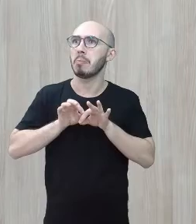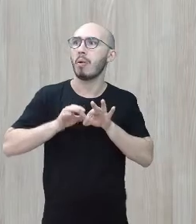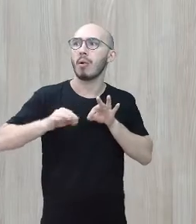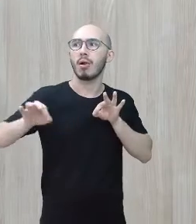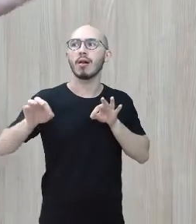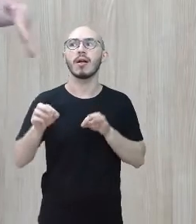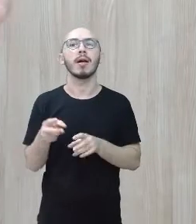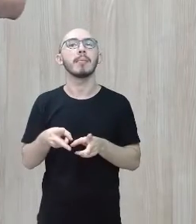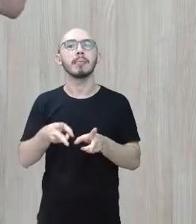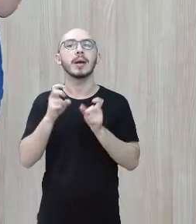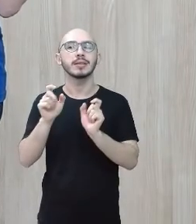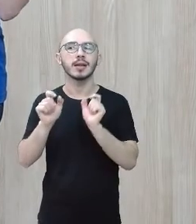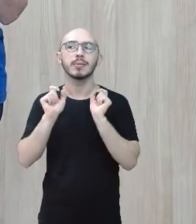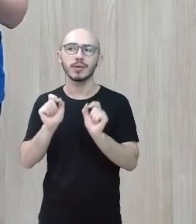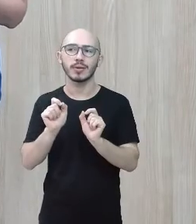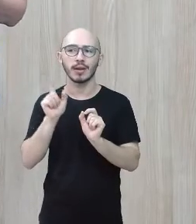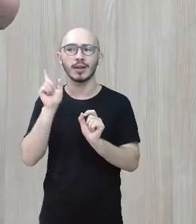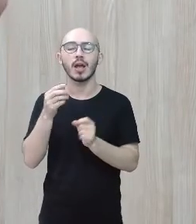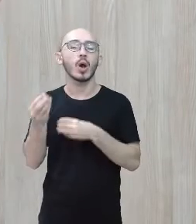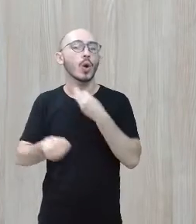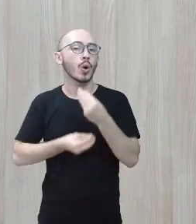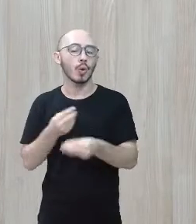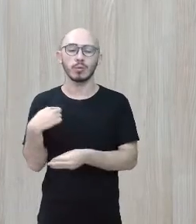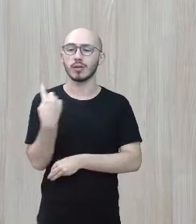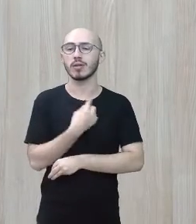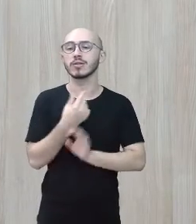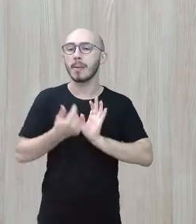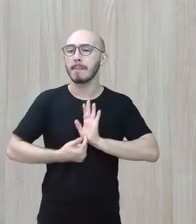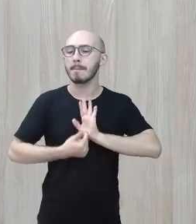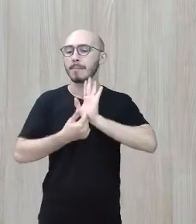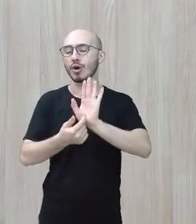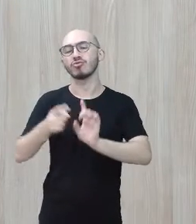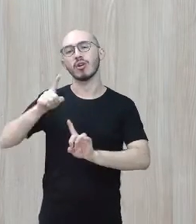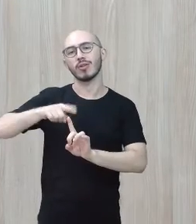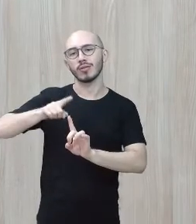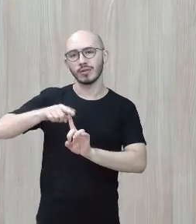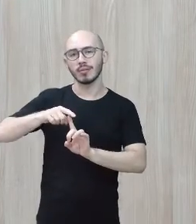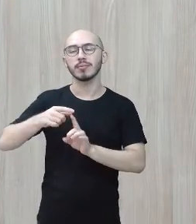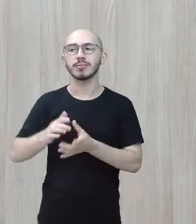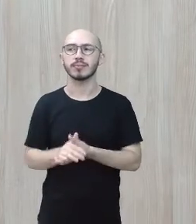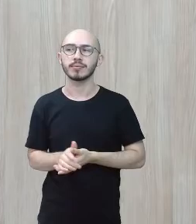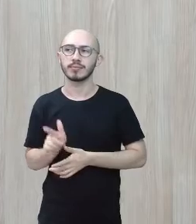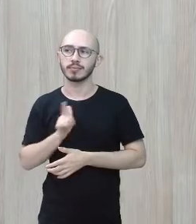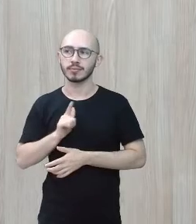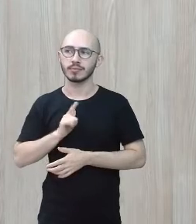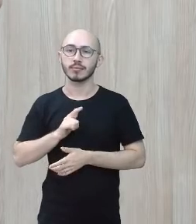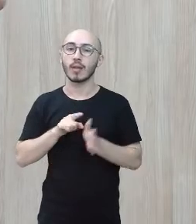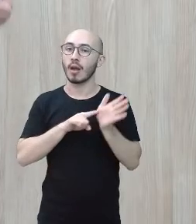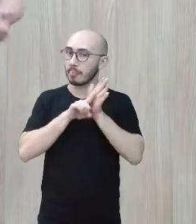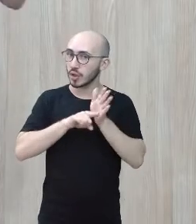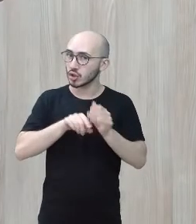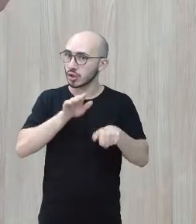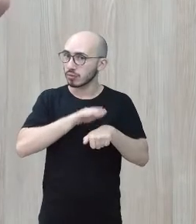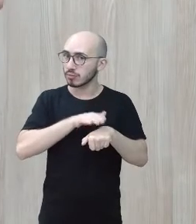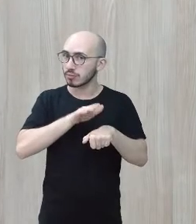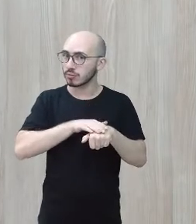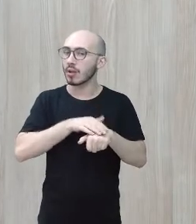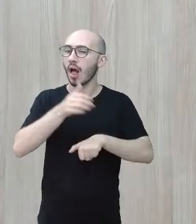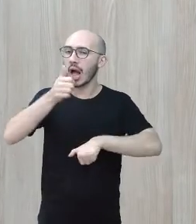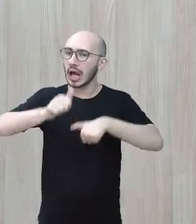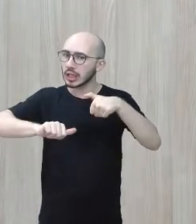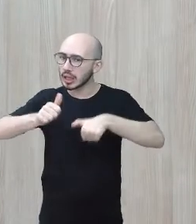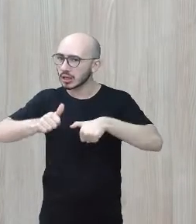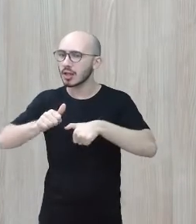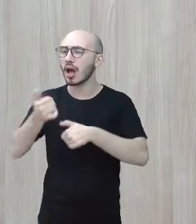começa a perceber que essa maneira da gente expressar esse tipo de relação entre fazer uma pesquisa, analisar